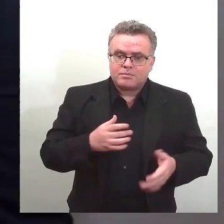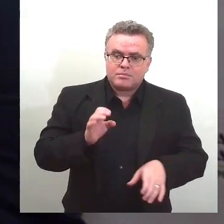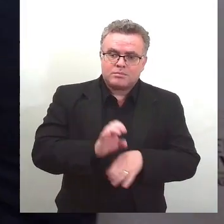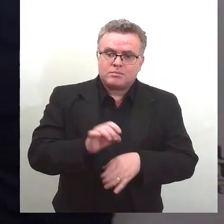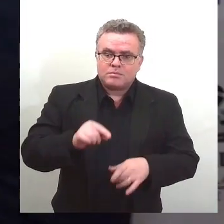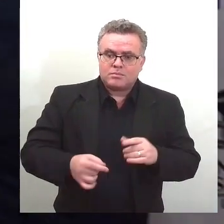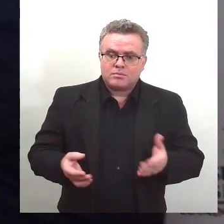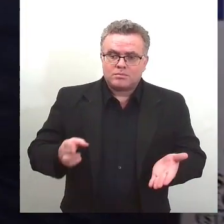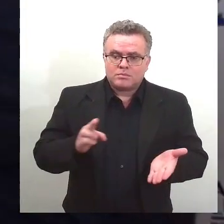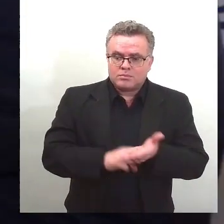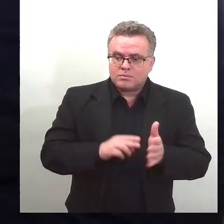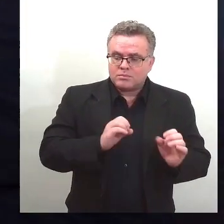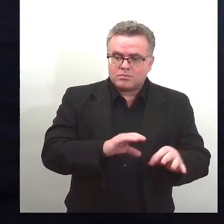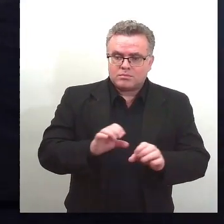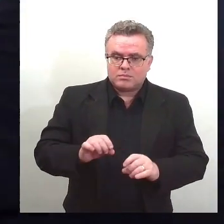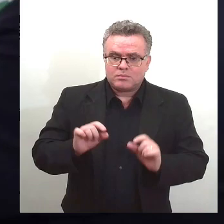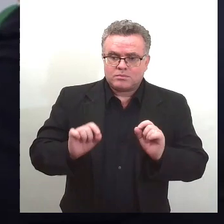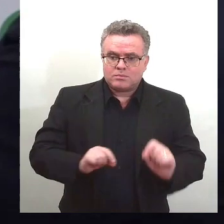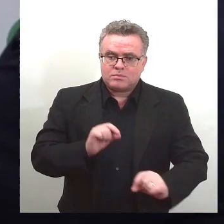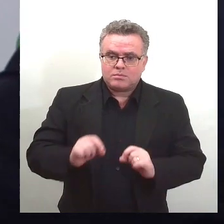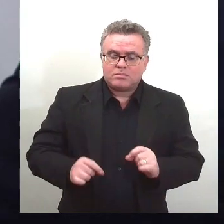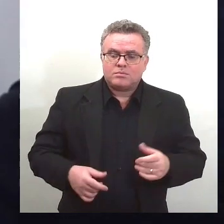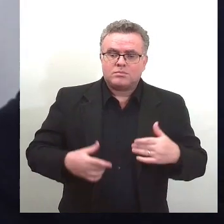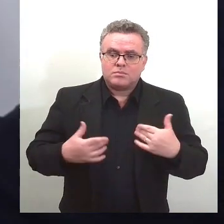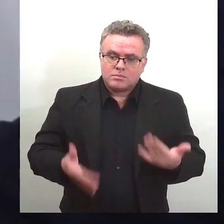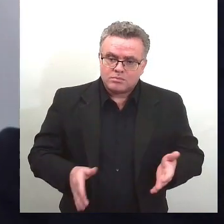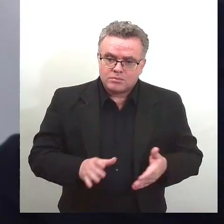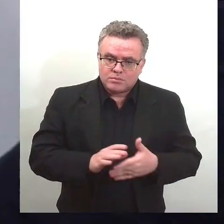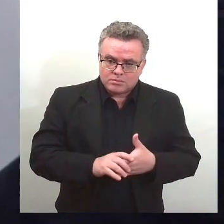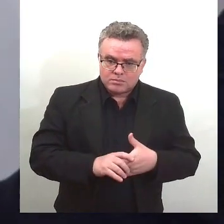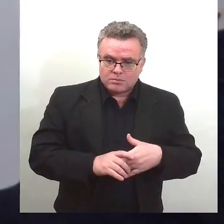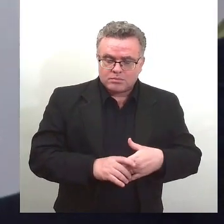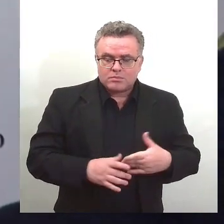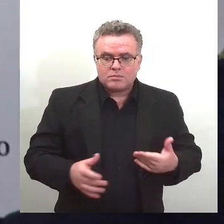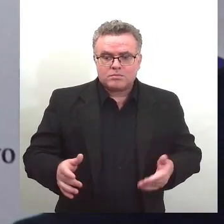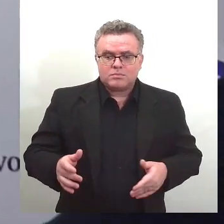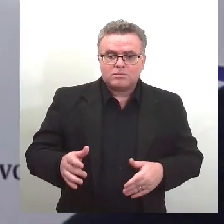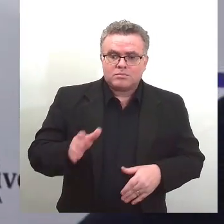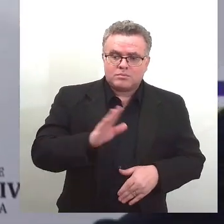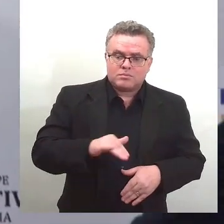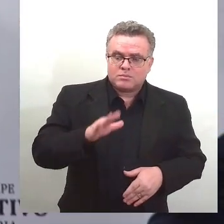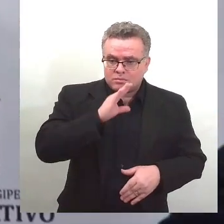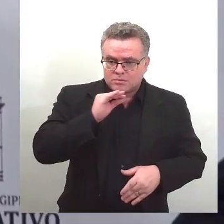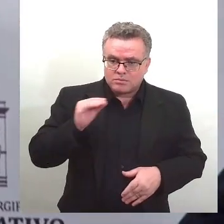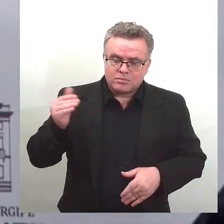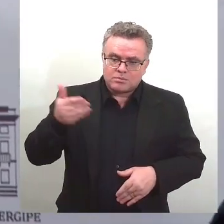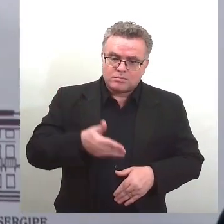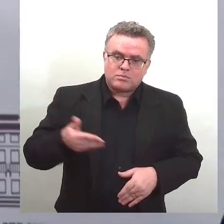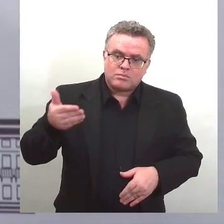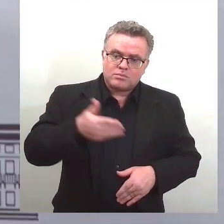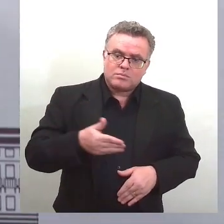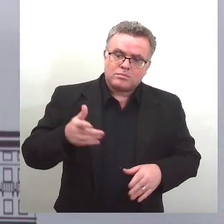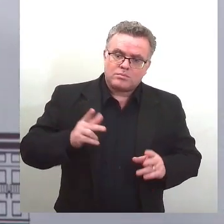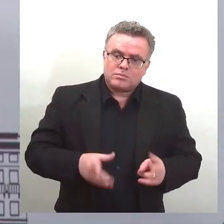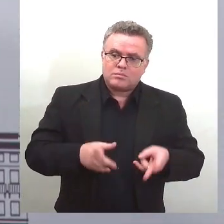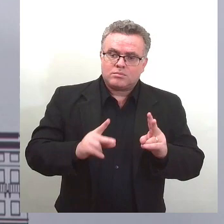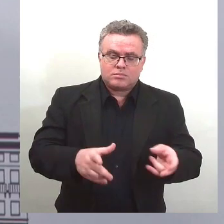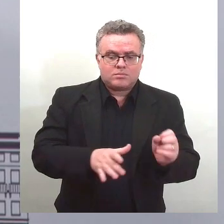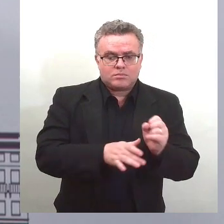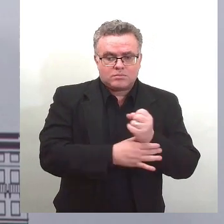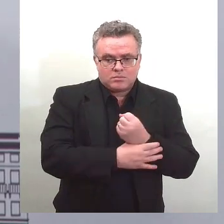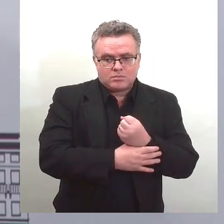ensino e garantir que a criança e o adolescente, ou seja, o aluno, chegue em segurança à